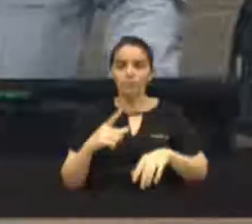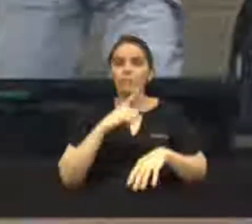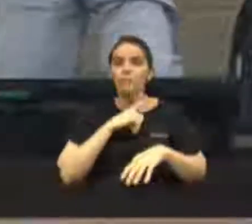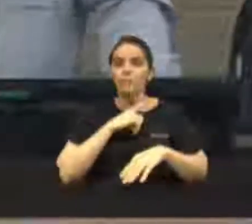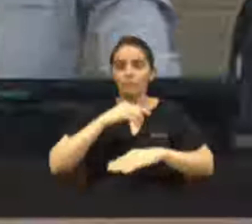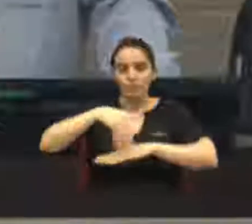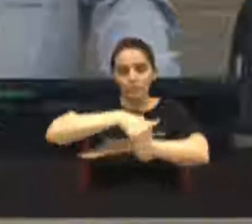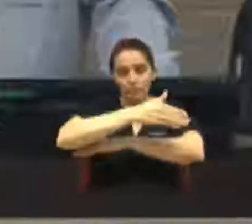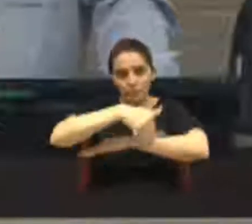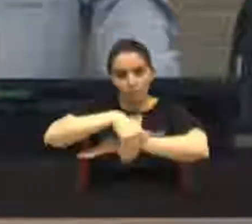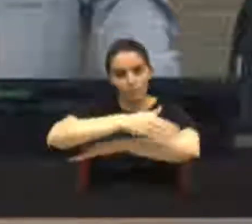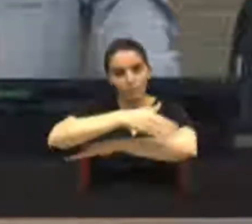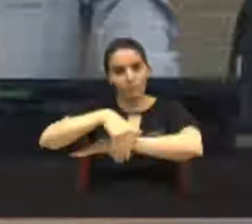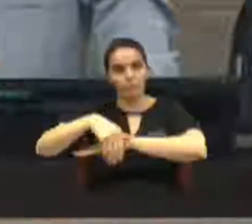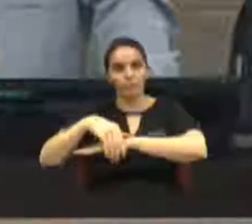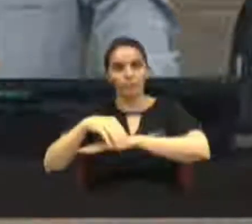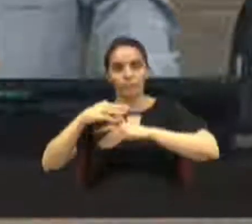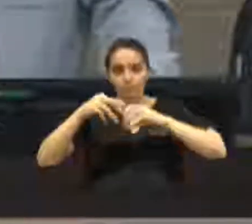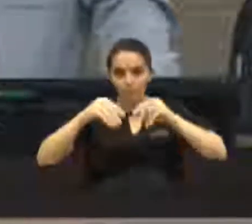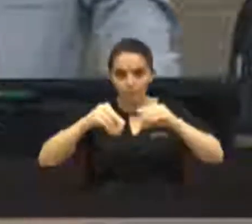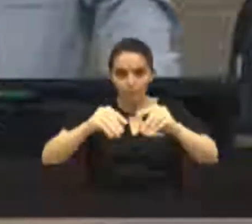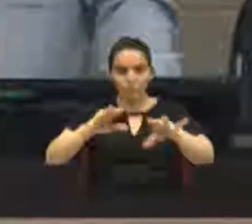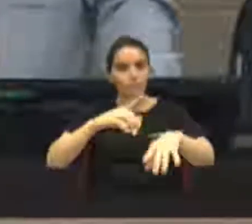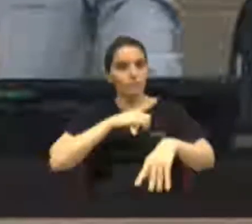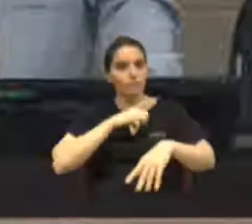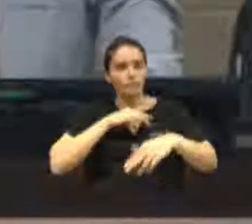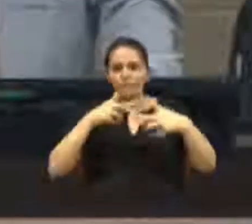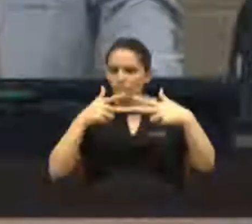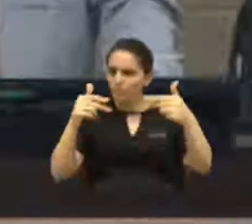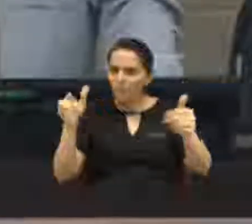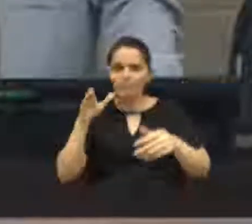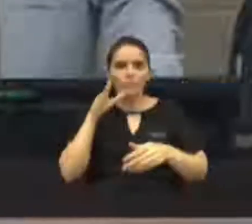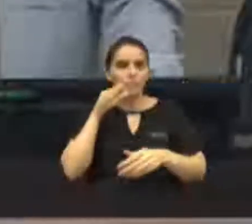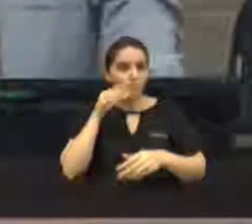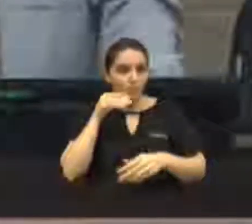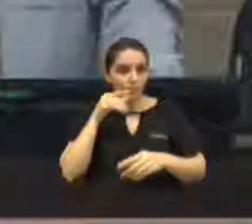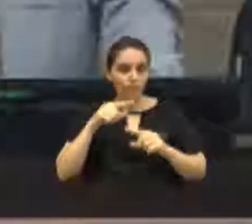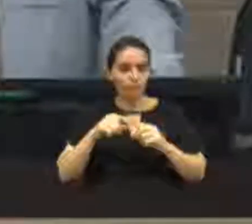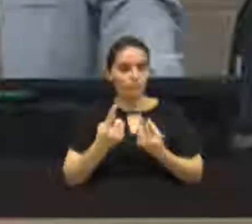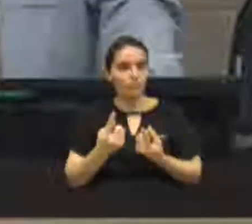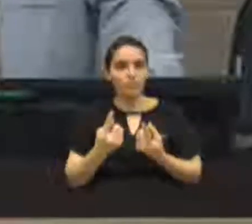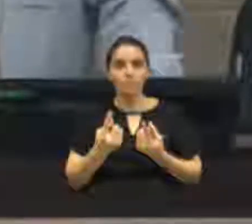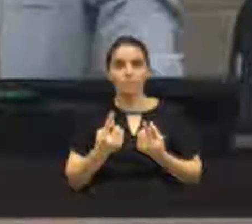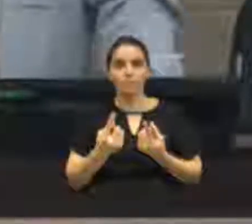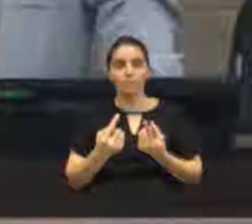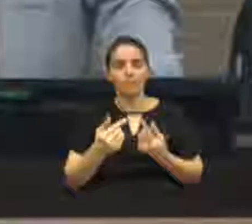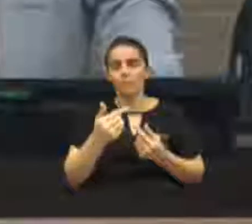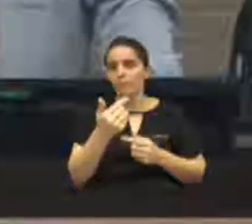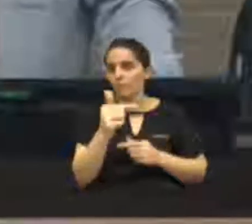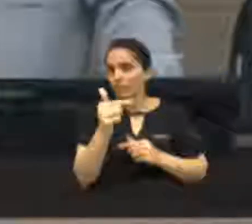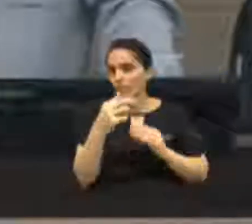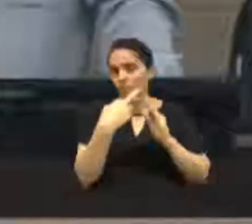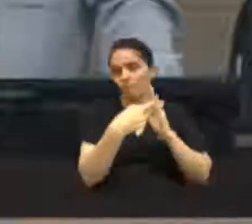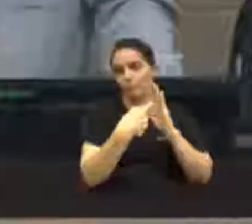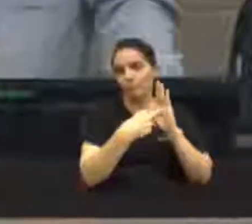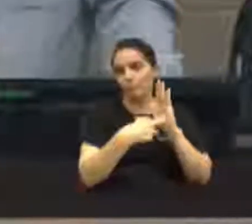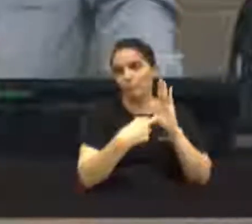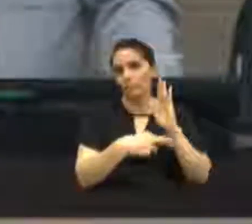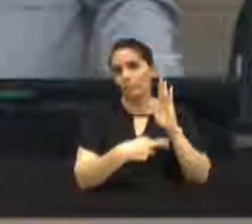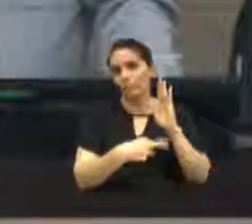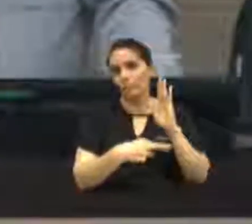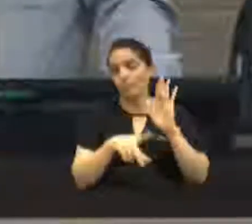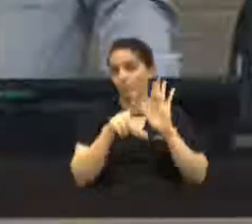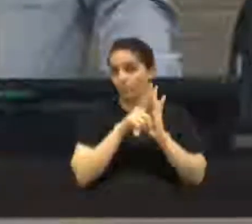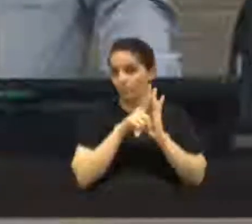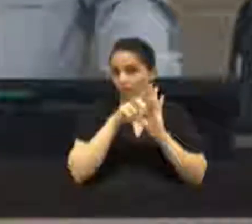estrada de servidão. Elas possuem centenas de funcionários, mas continuam sem a respectiva regularização. A